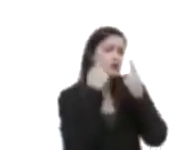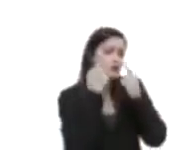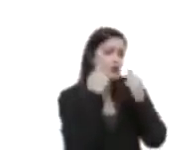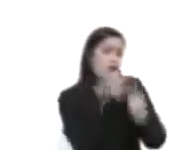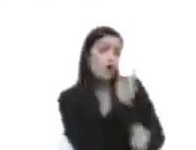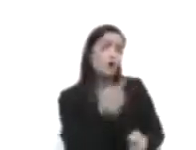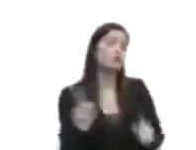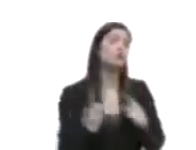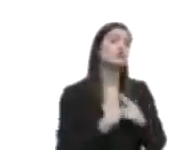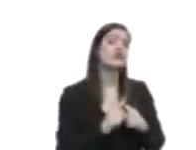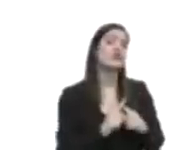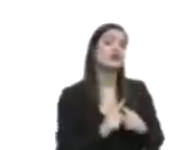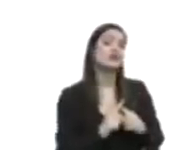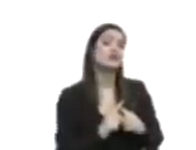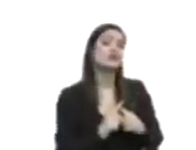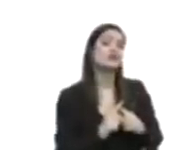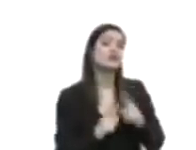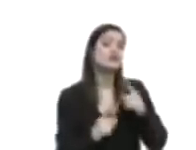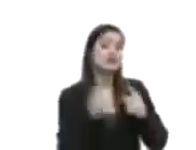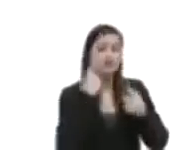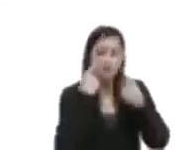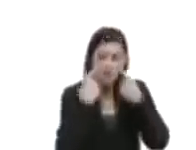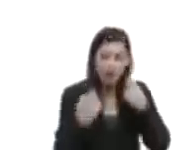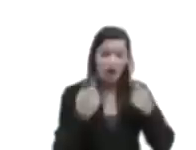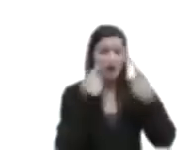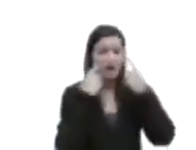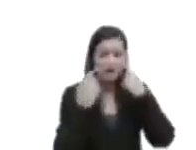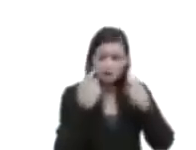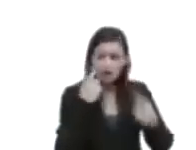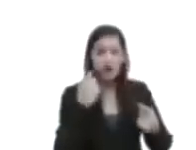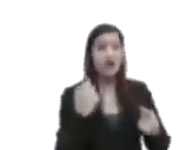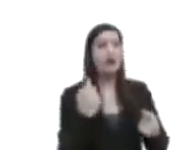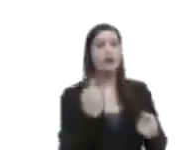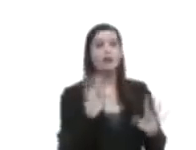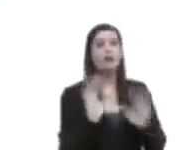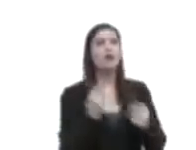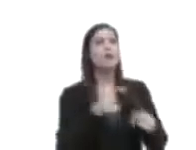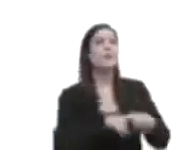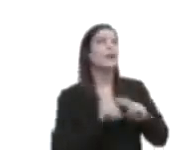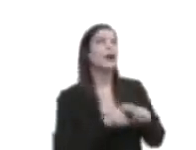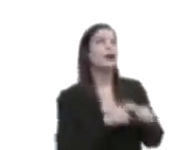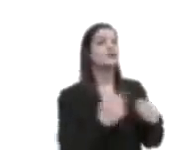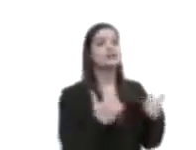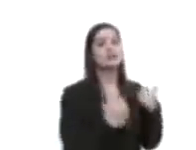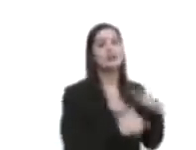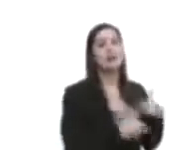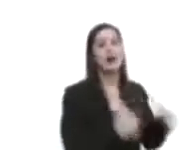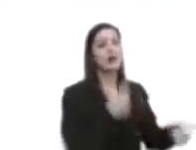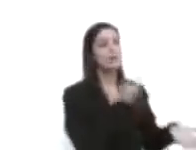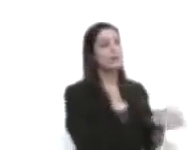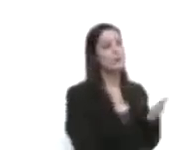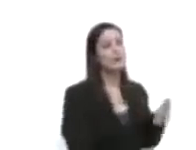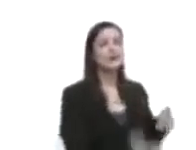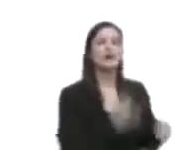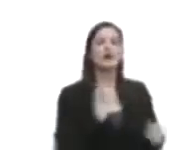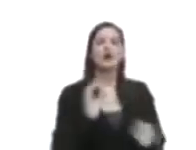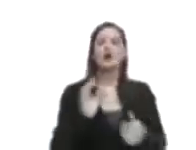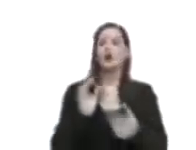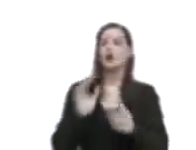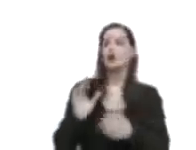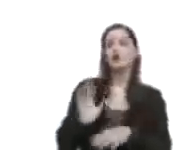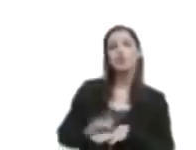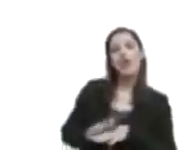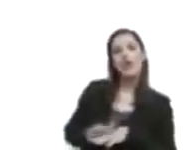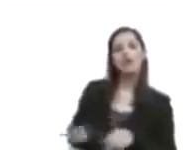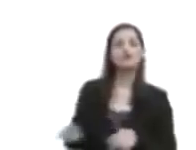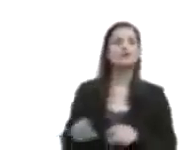seu? Você foi ao Senhor em lágrimas, não porque perdeu o emprego, pelo divórcio, por um câncer na família, mas